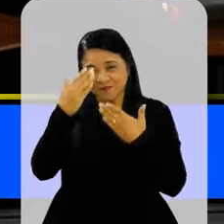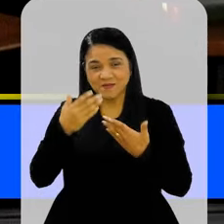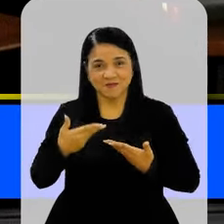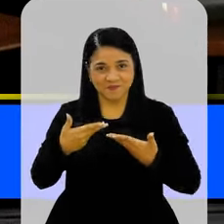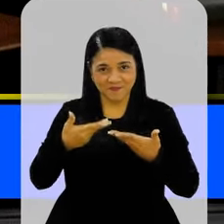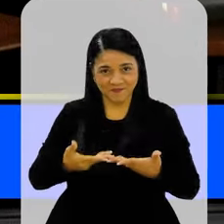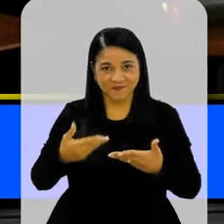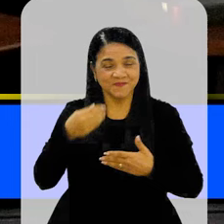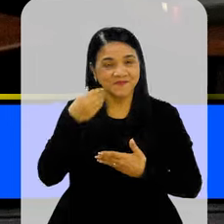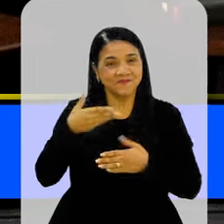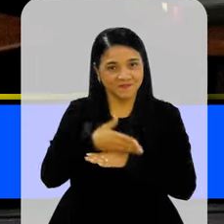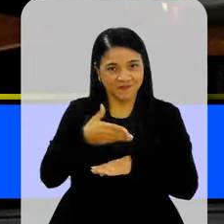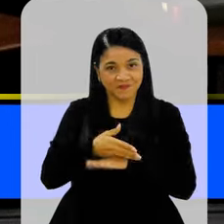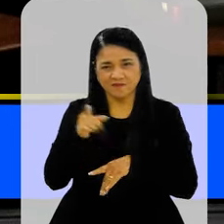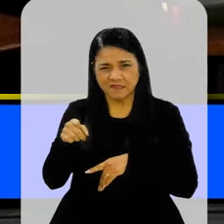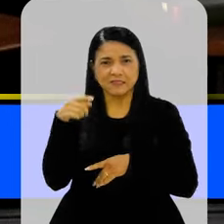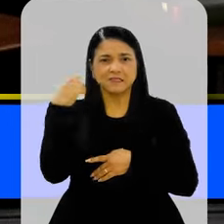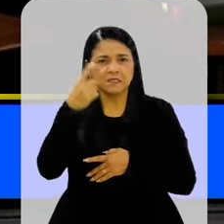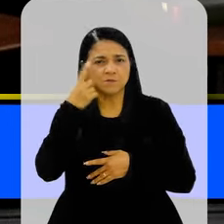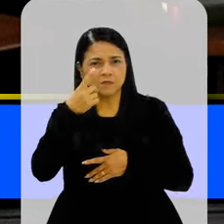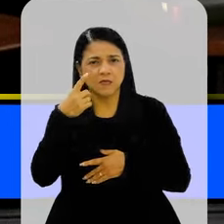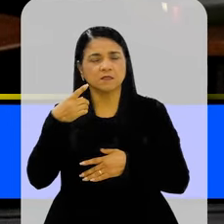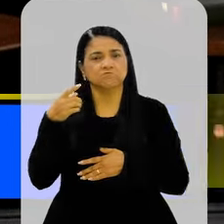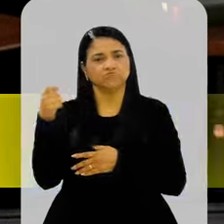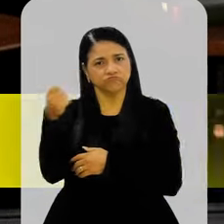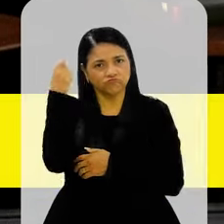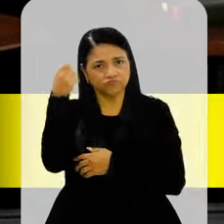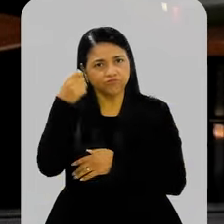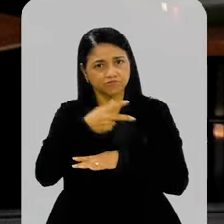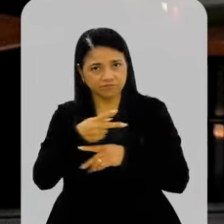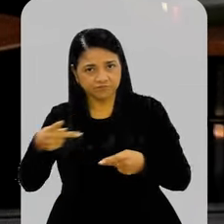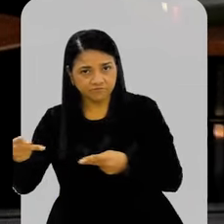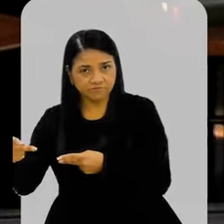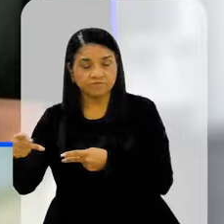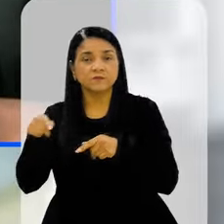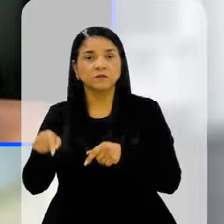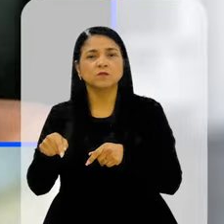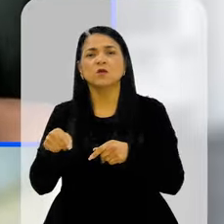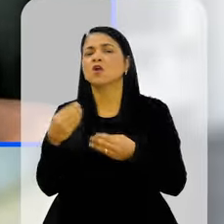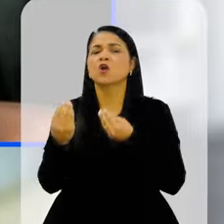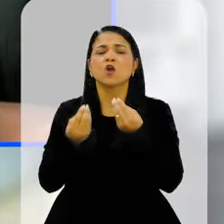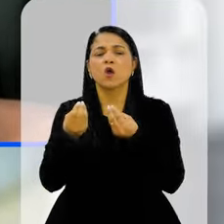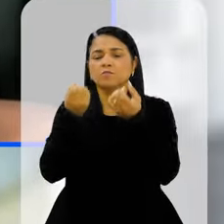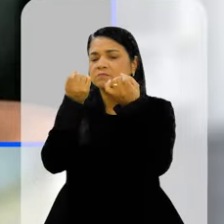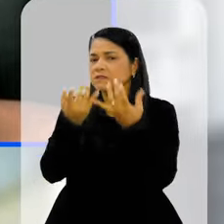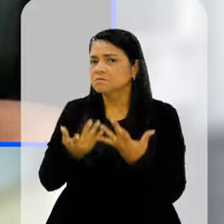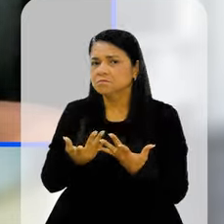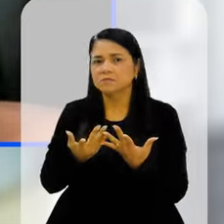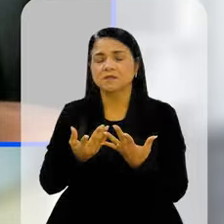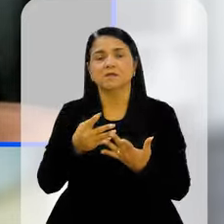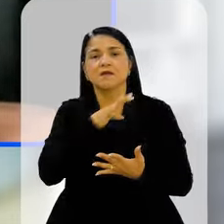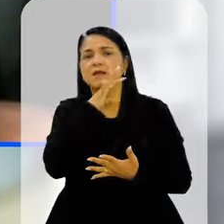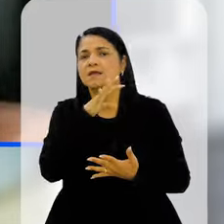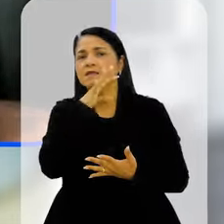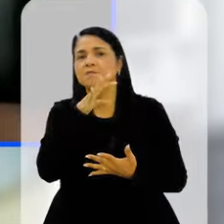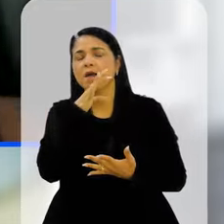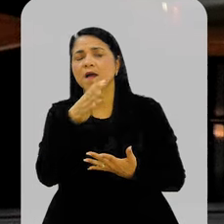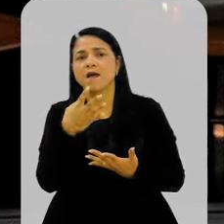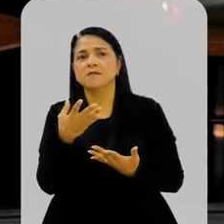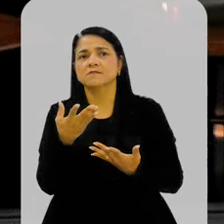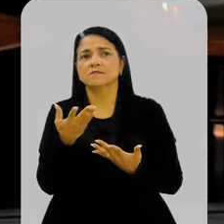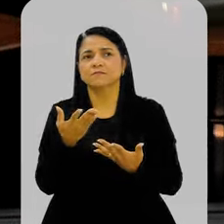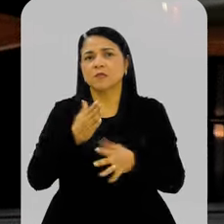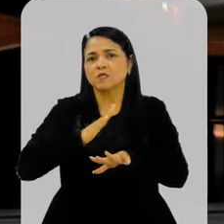deputada. Deputada, a senhora esteve lá no Sul, né, e viu toda aquela situação. Eu queria que a senhora traçasse como está a situação dos animais